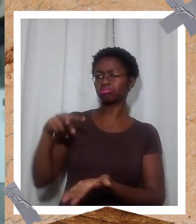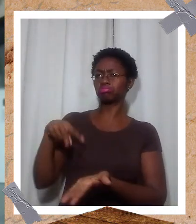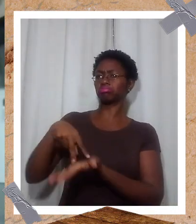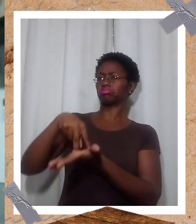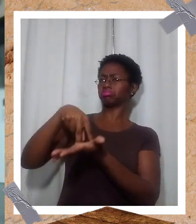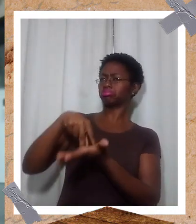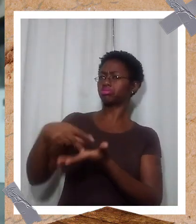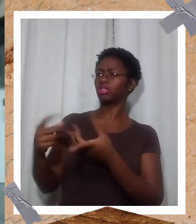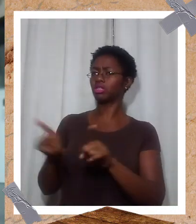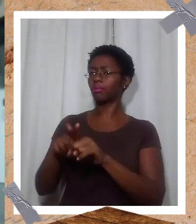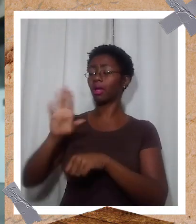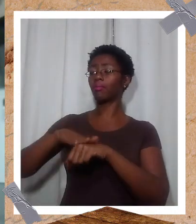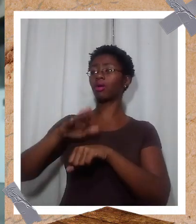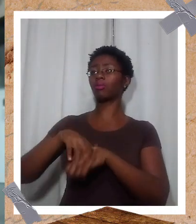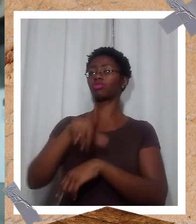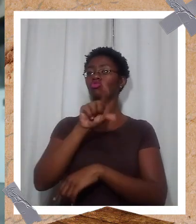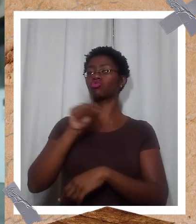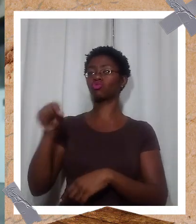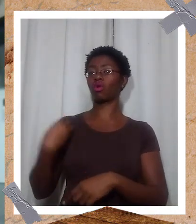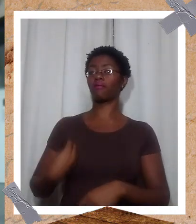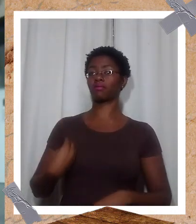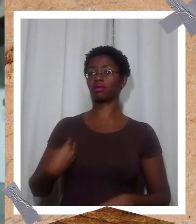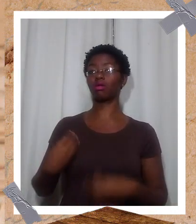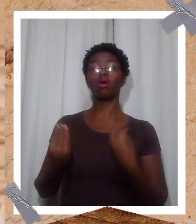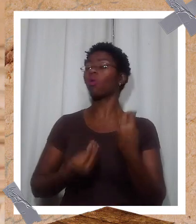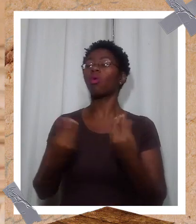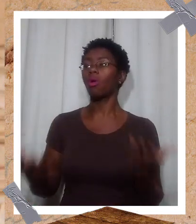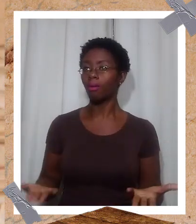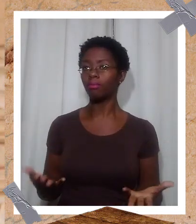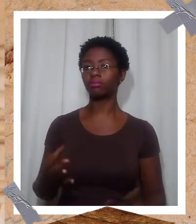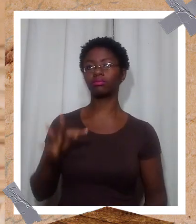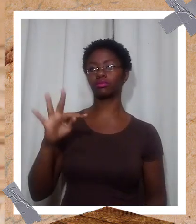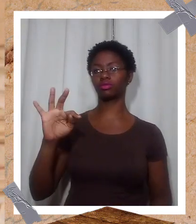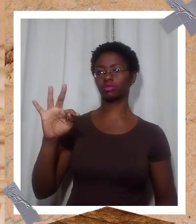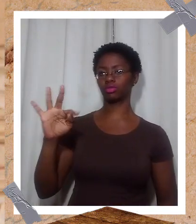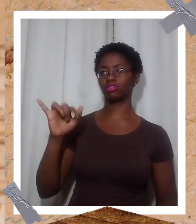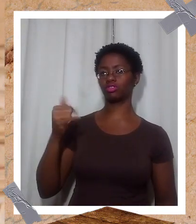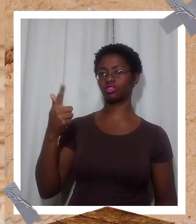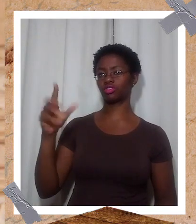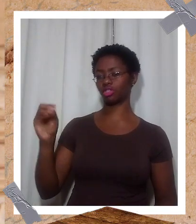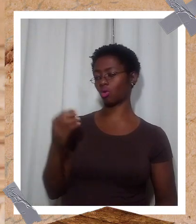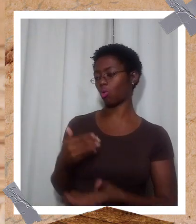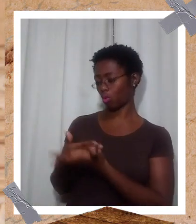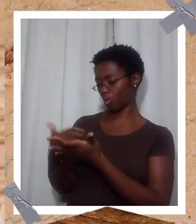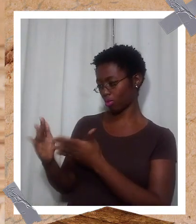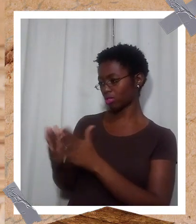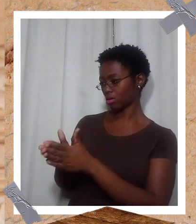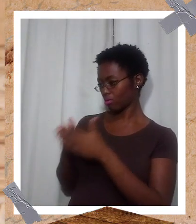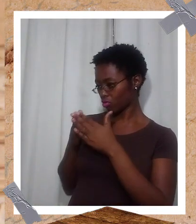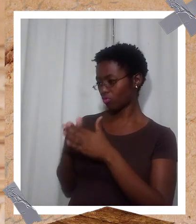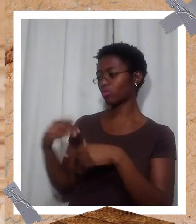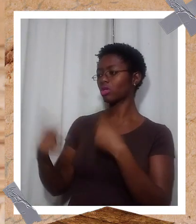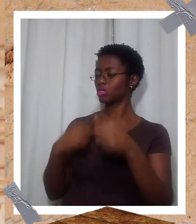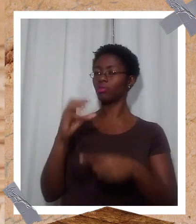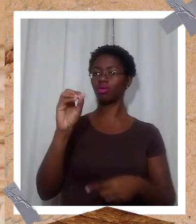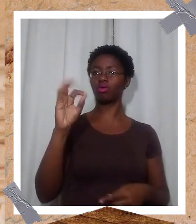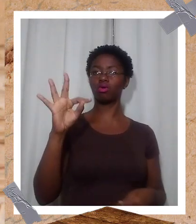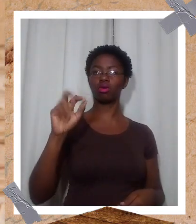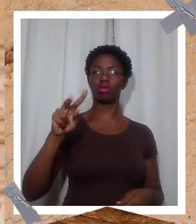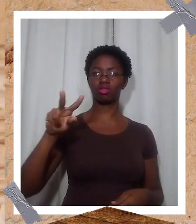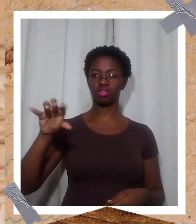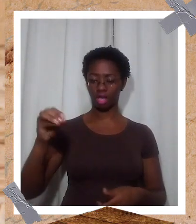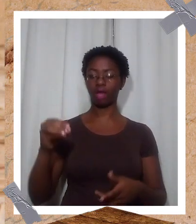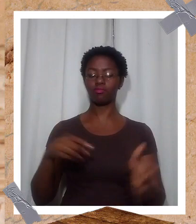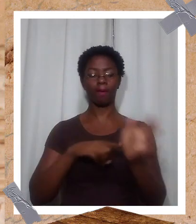das próprias escolhas? Eu vou passar a palavra para o Tião, por favor, e depois, em seguida, o Otávio pode responder a mesma